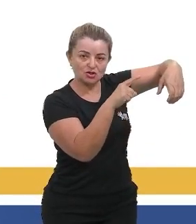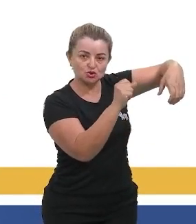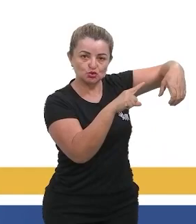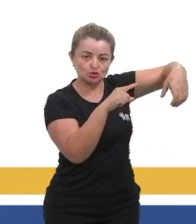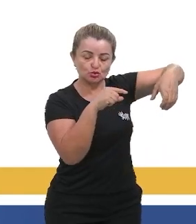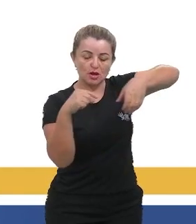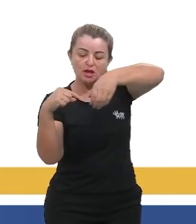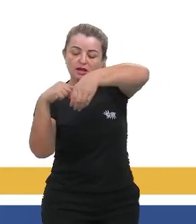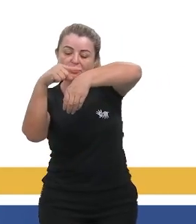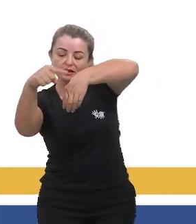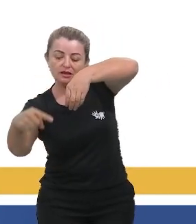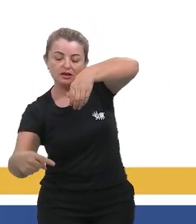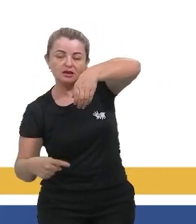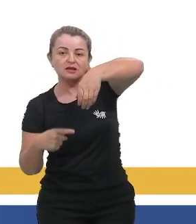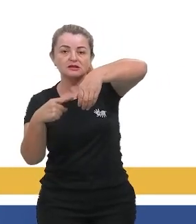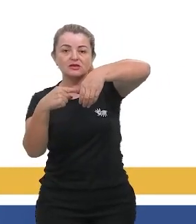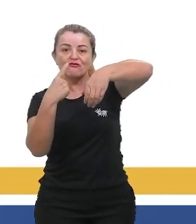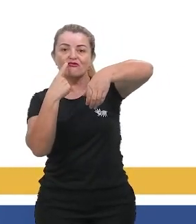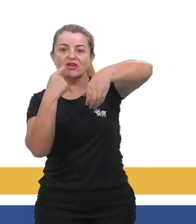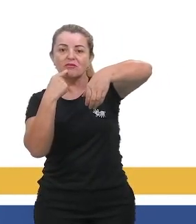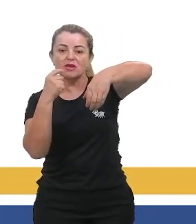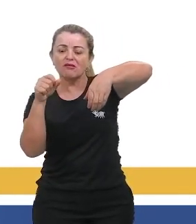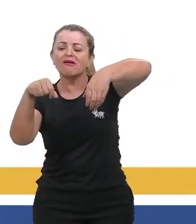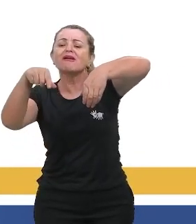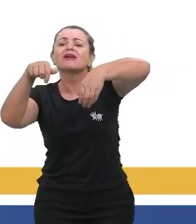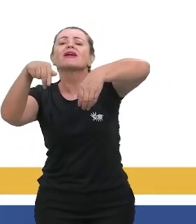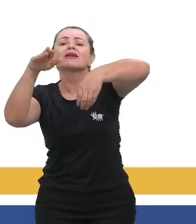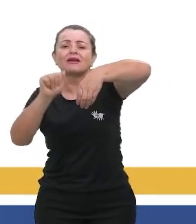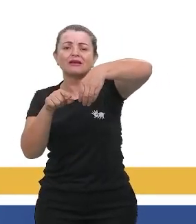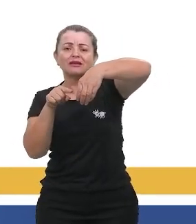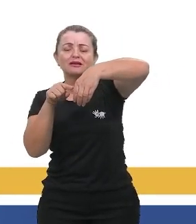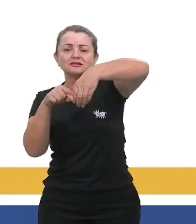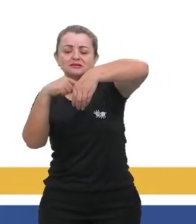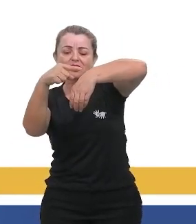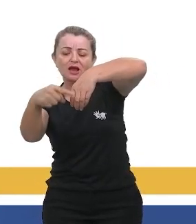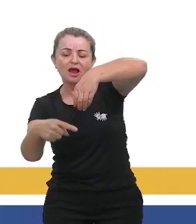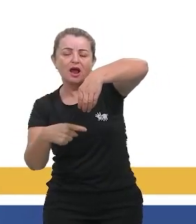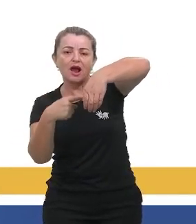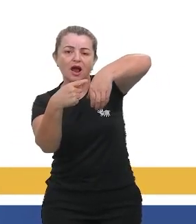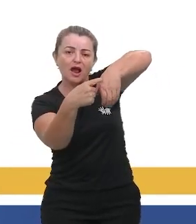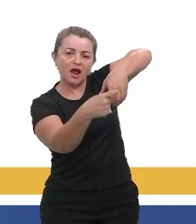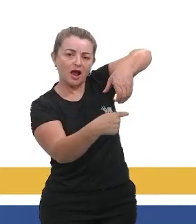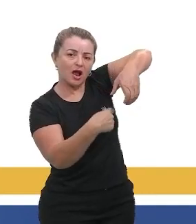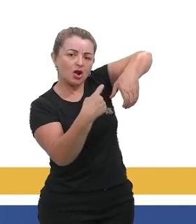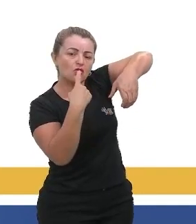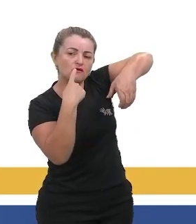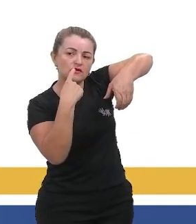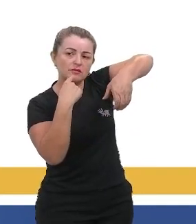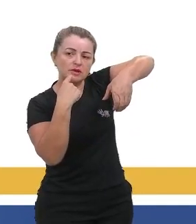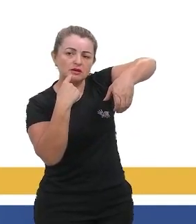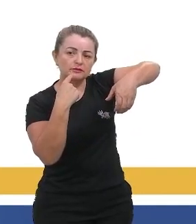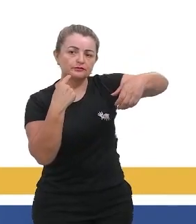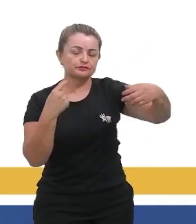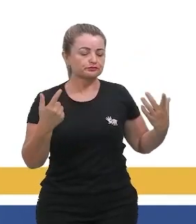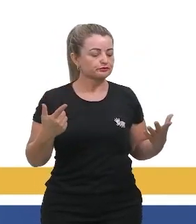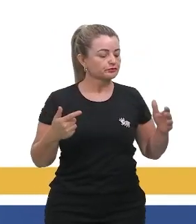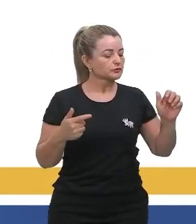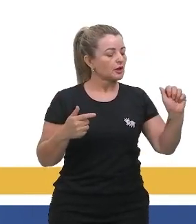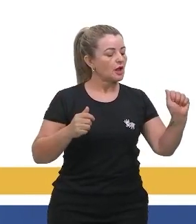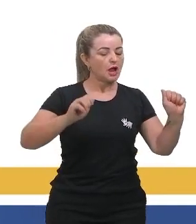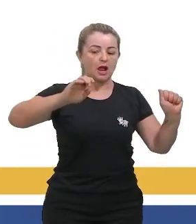consegue matar a questão, mas vamos lá, vamos explicá-la melhor. Pronto. Eu fiz uma projeção aqui, ó, em relação ao ponto A e ao ponto